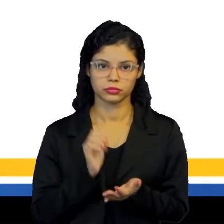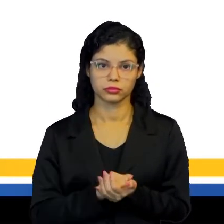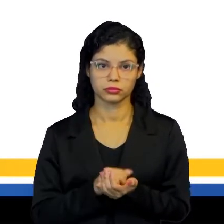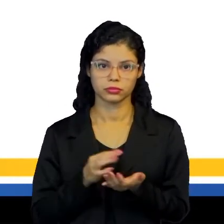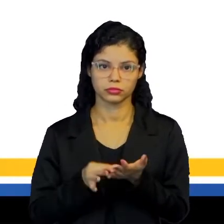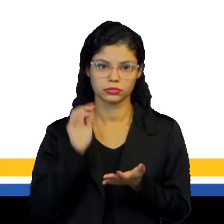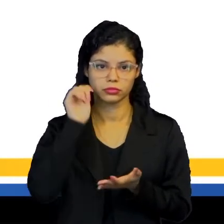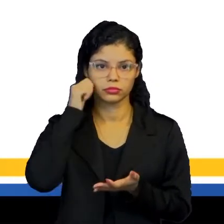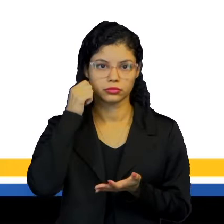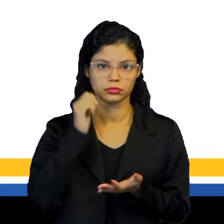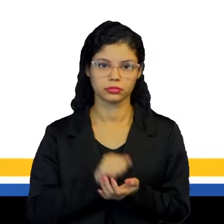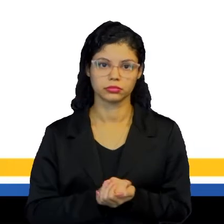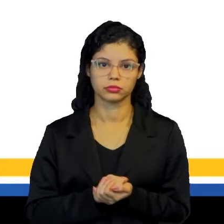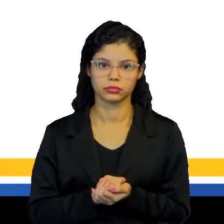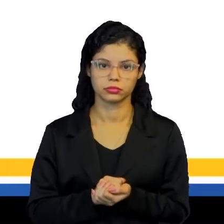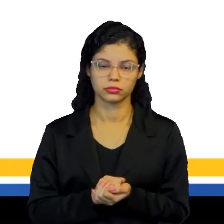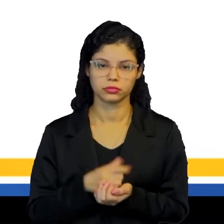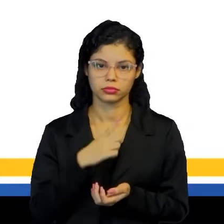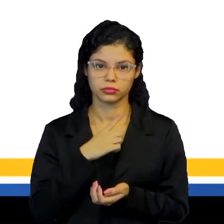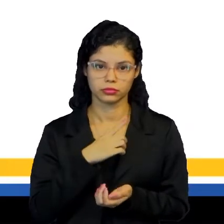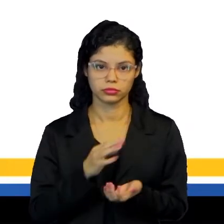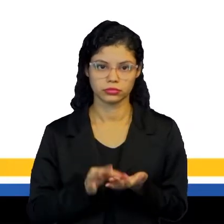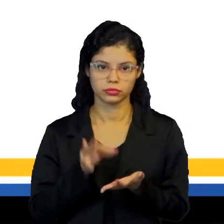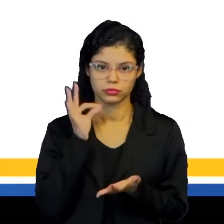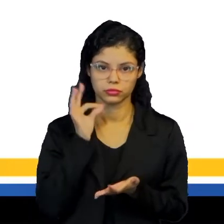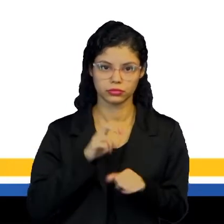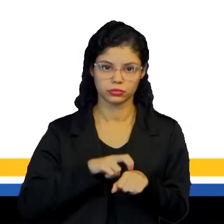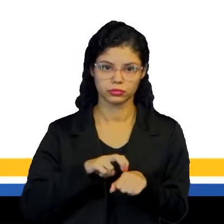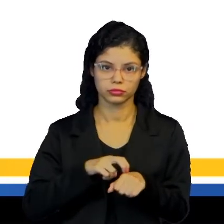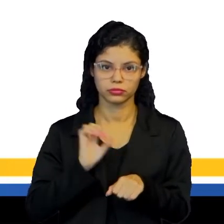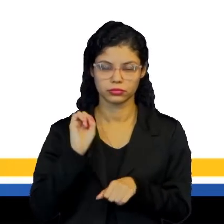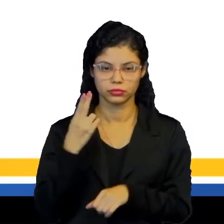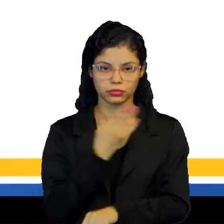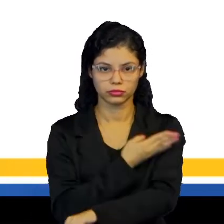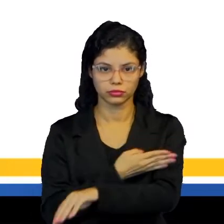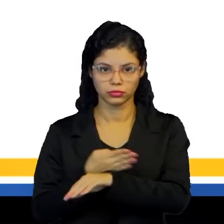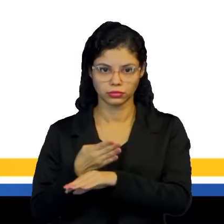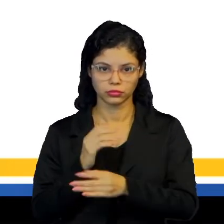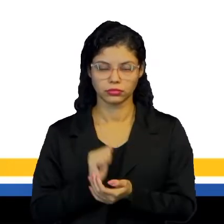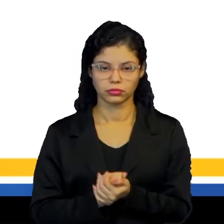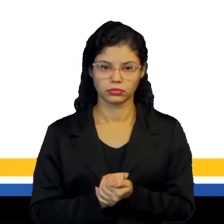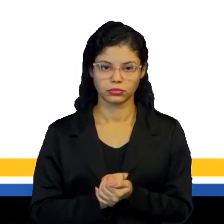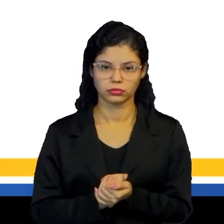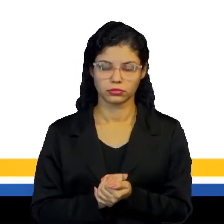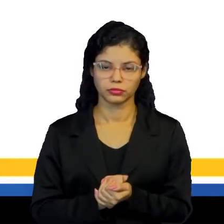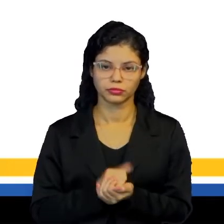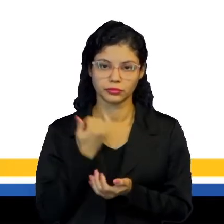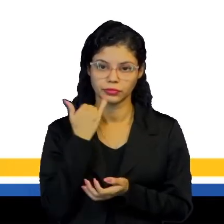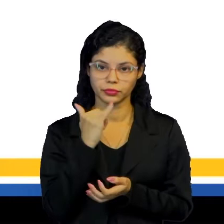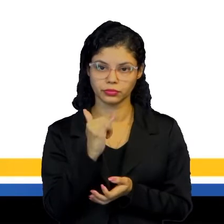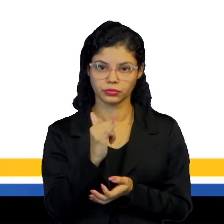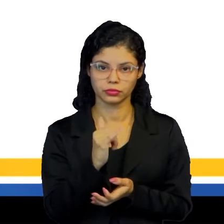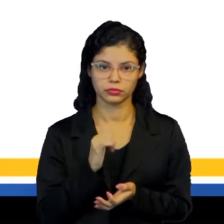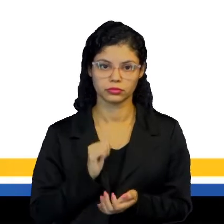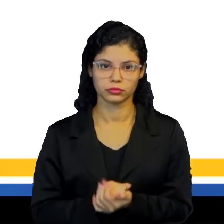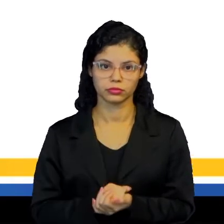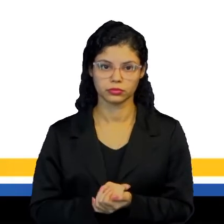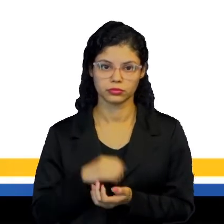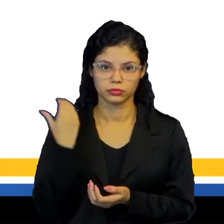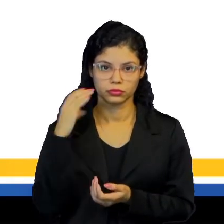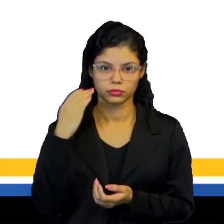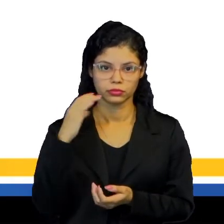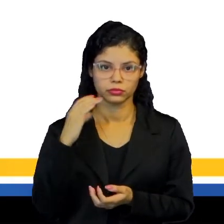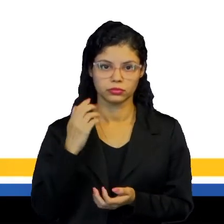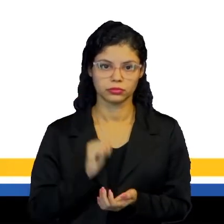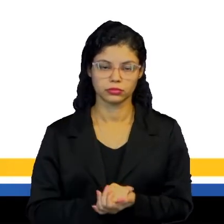café preto, né? Que a gente tem aí o café preto, verde ou branco. tá? Energéticos,